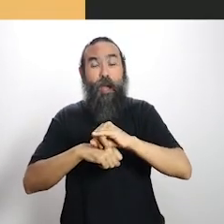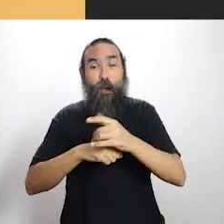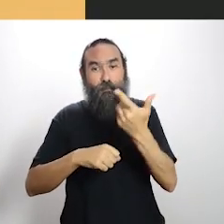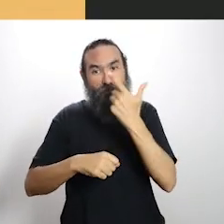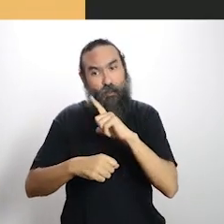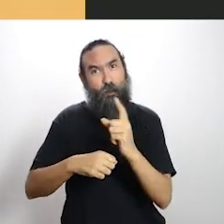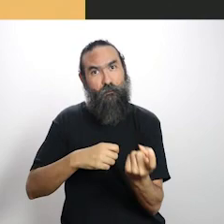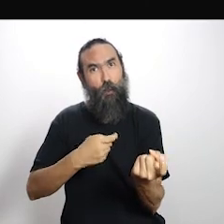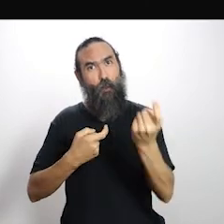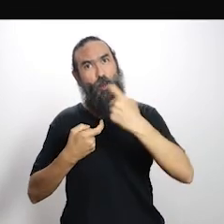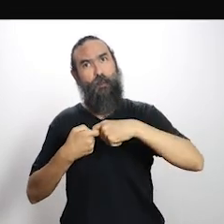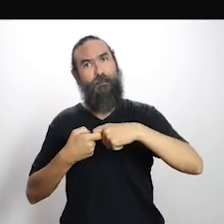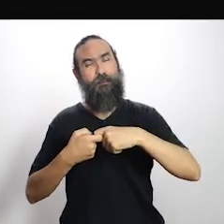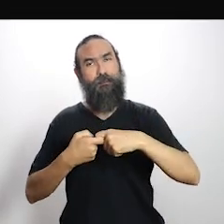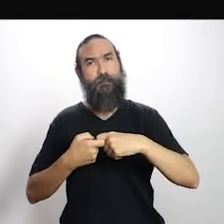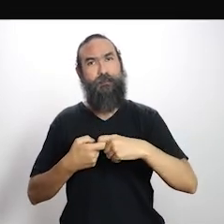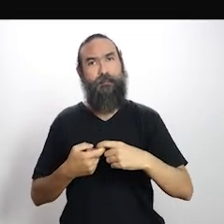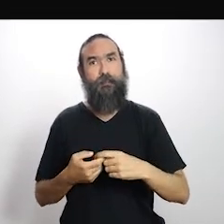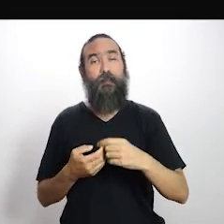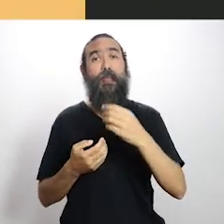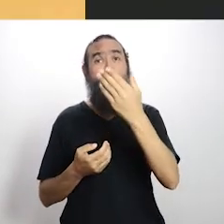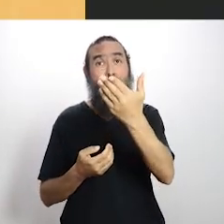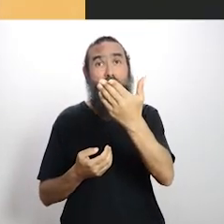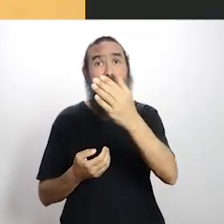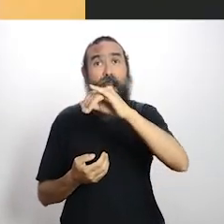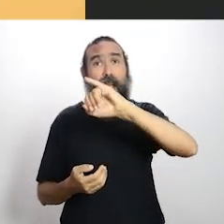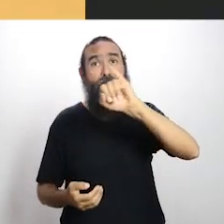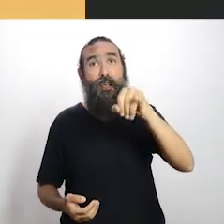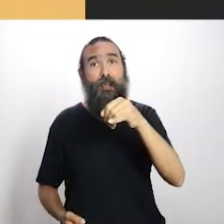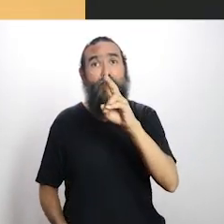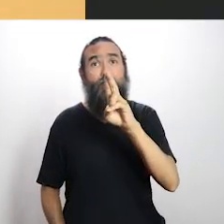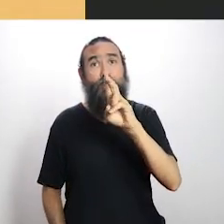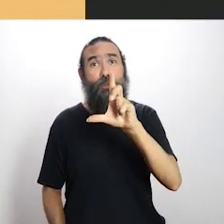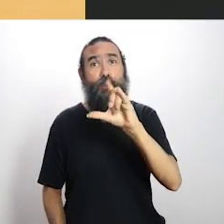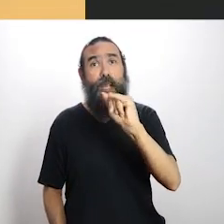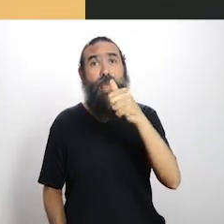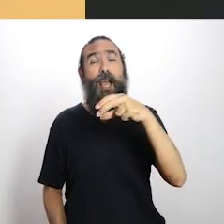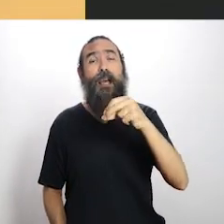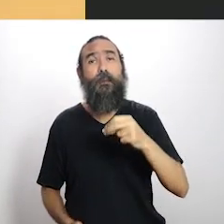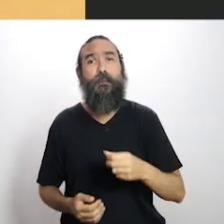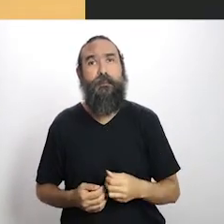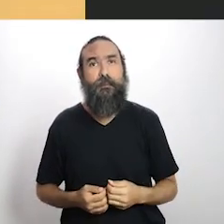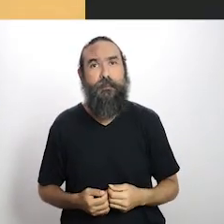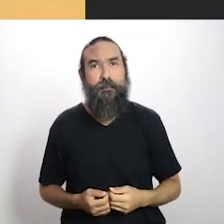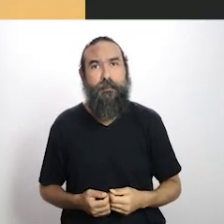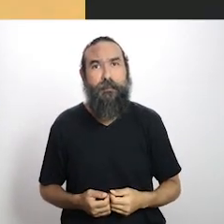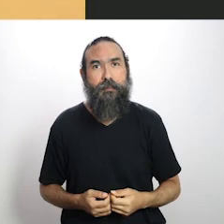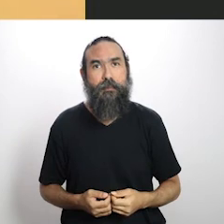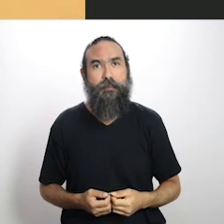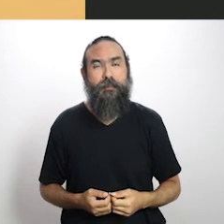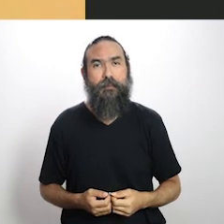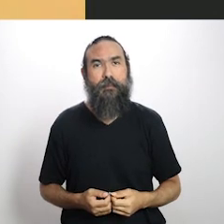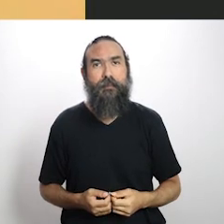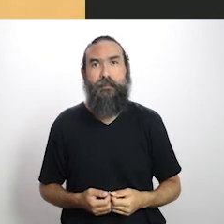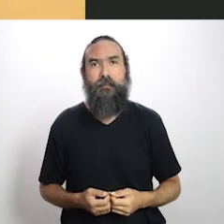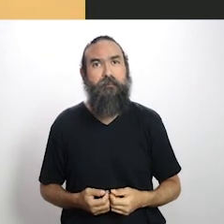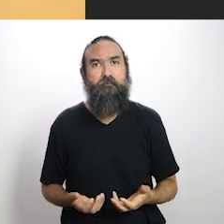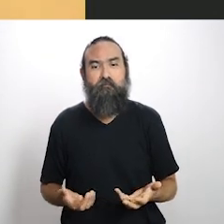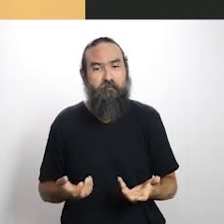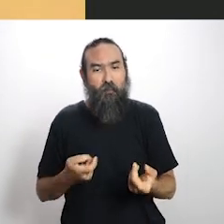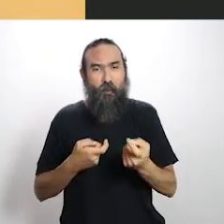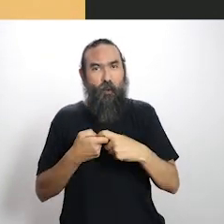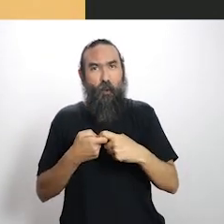não voltou estou aqui Oi você falou em luto eu me lembrei do vereador que faleceu